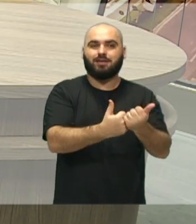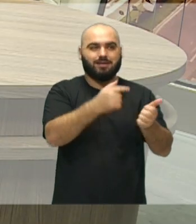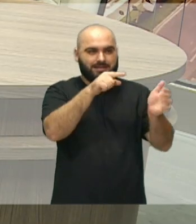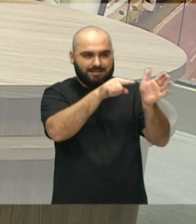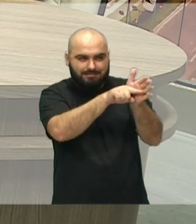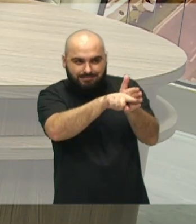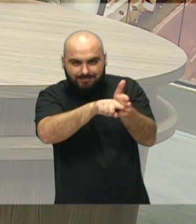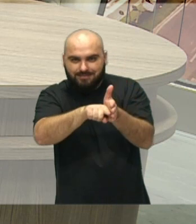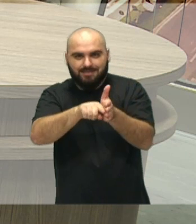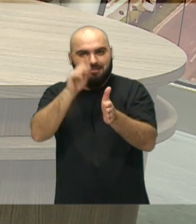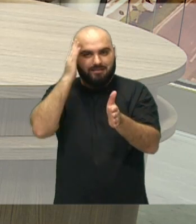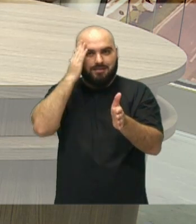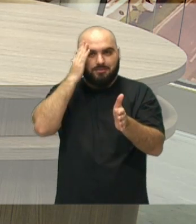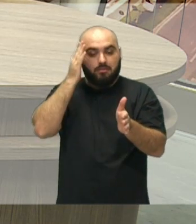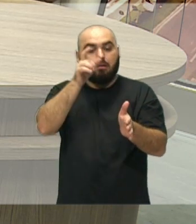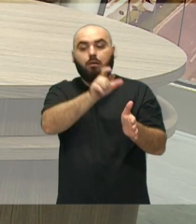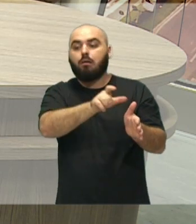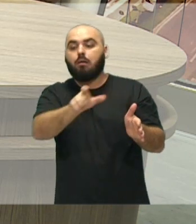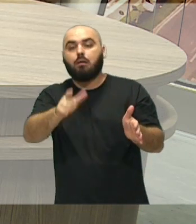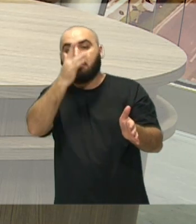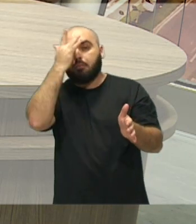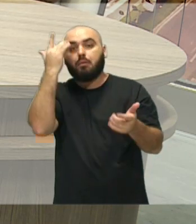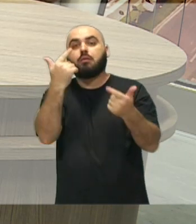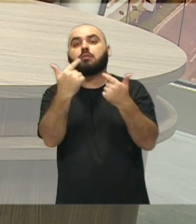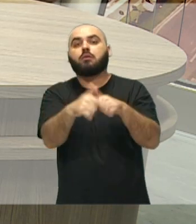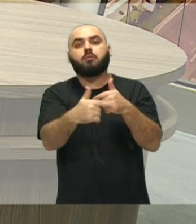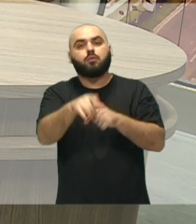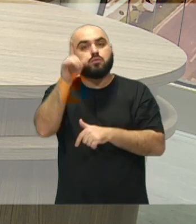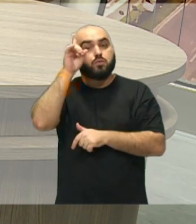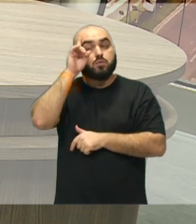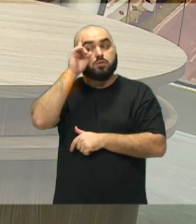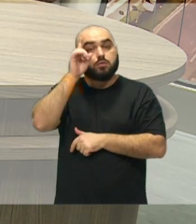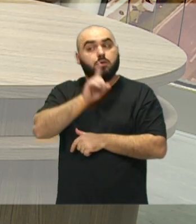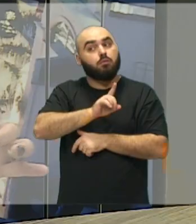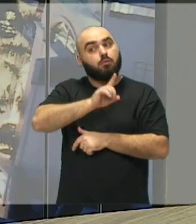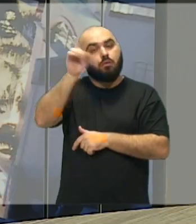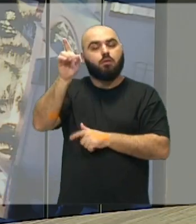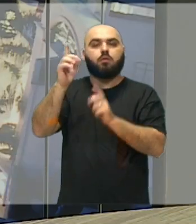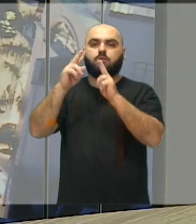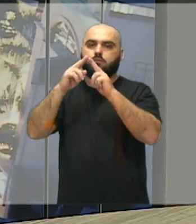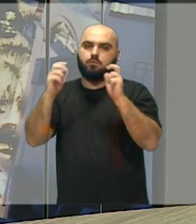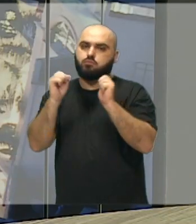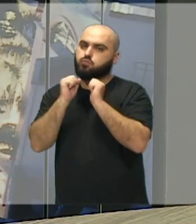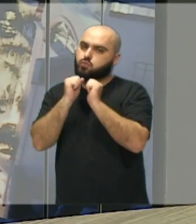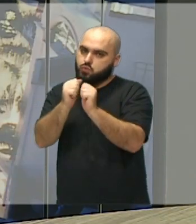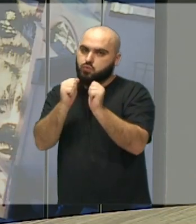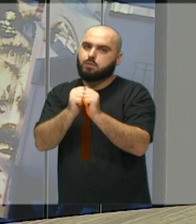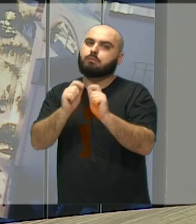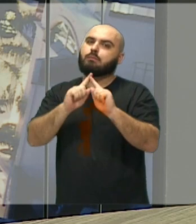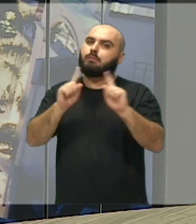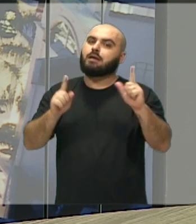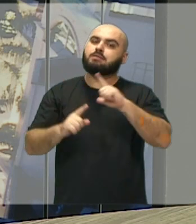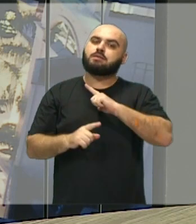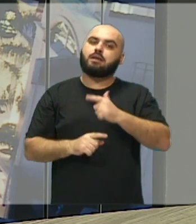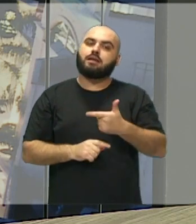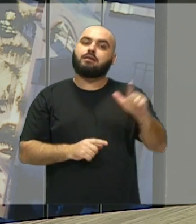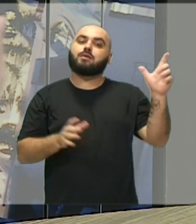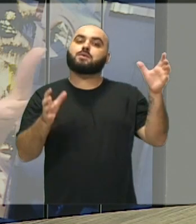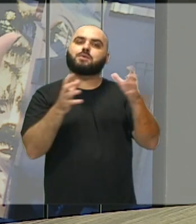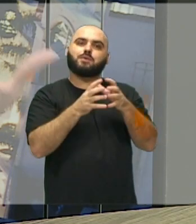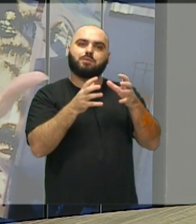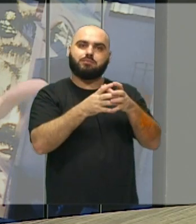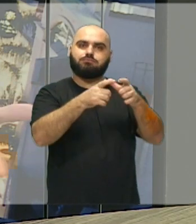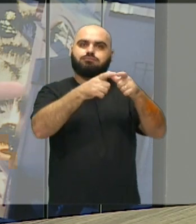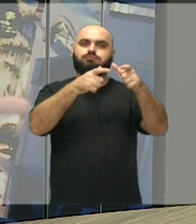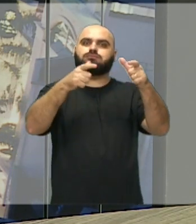às vezes, essas pessoas trabalham diariamente no centro de triagens, mas a gente também tem uma rede gigante de